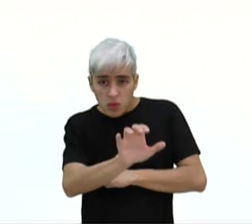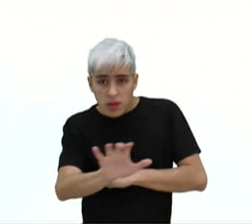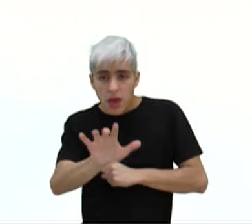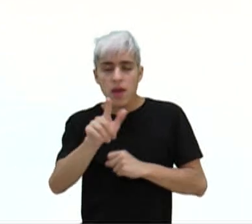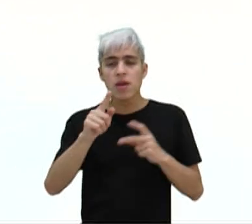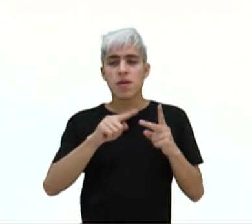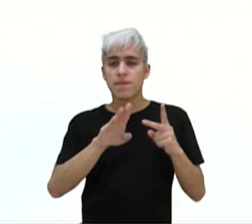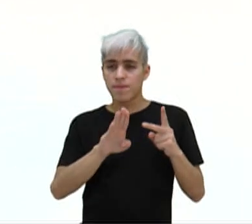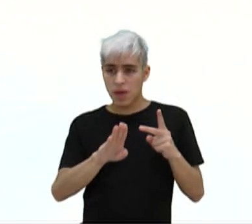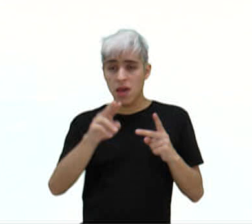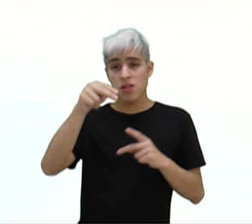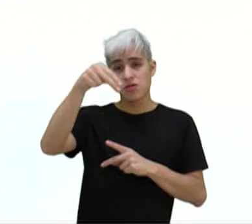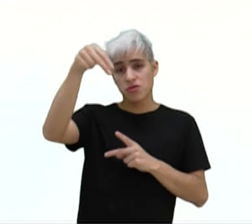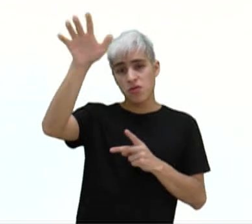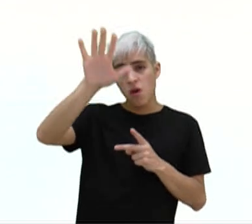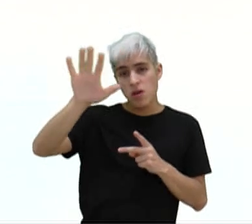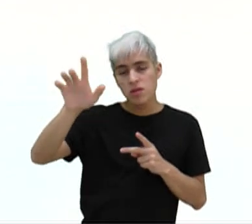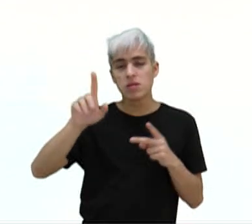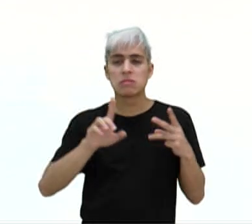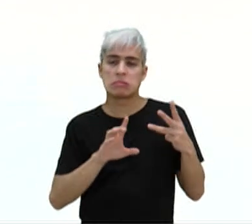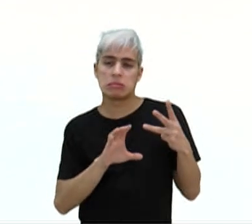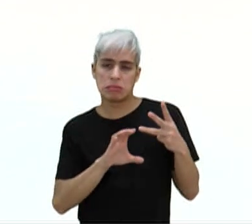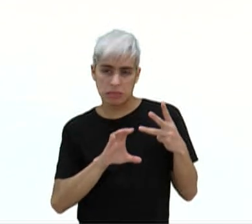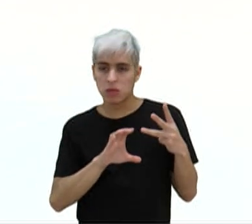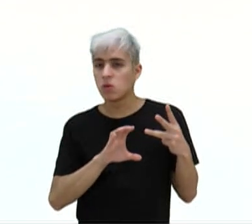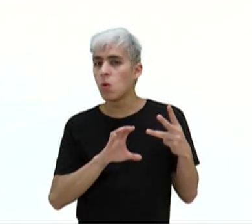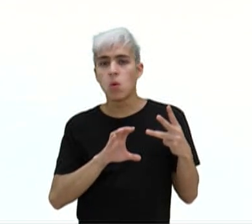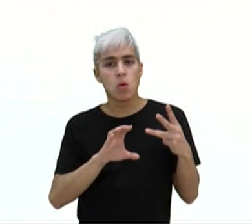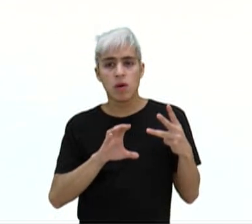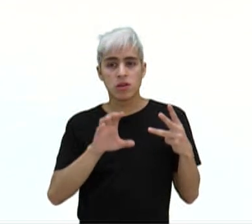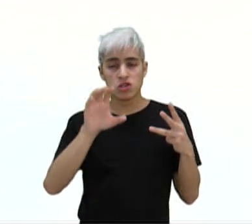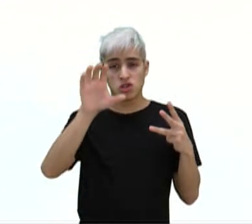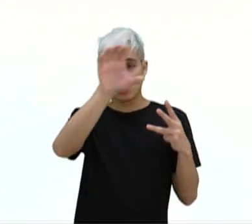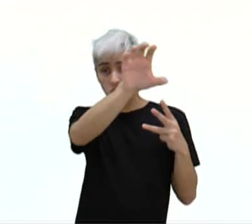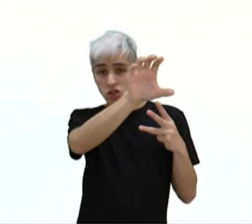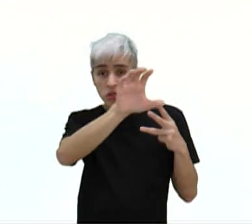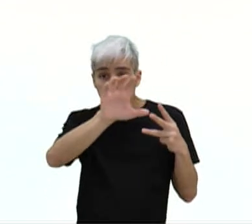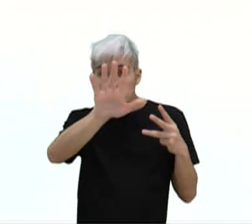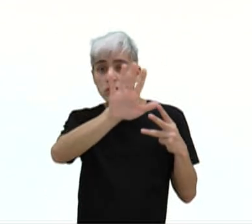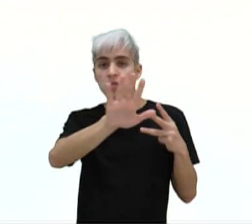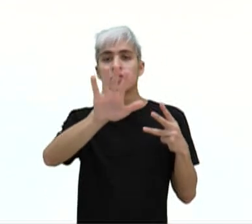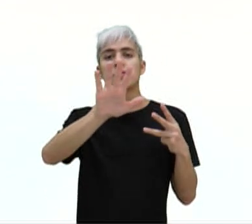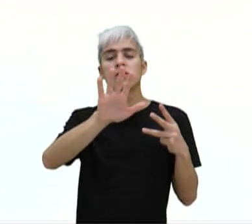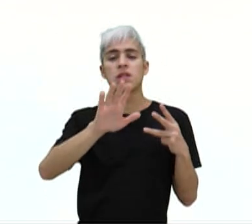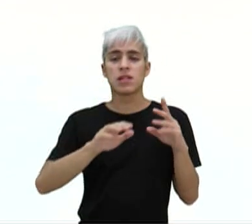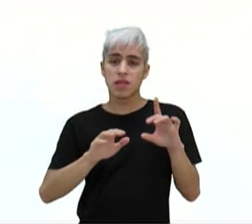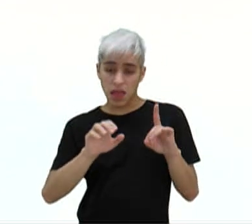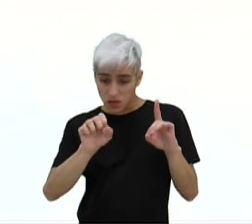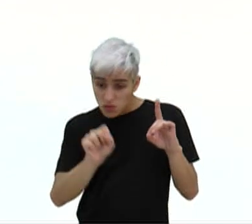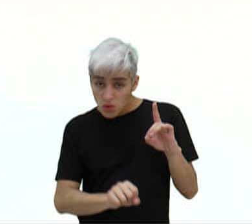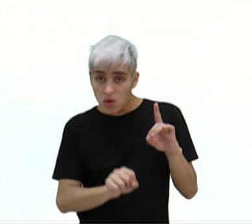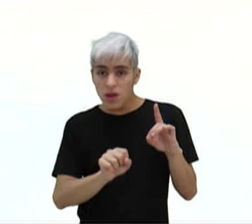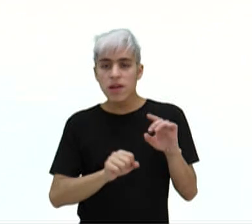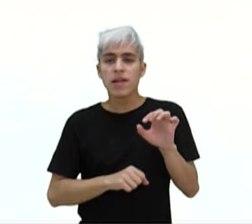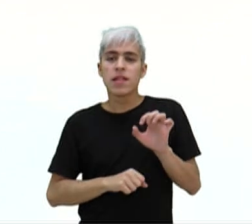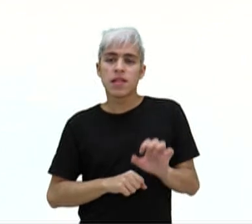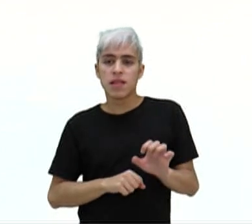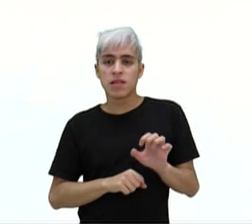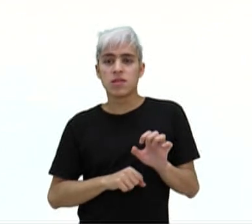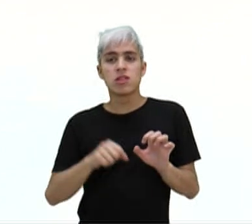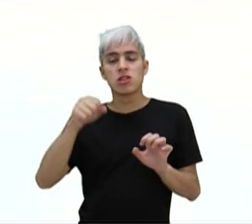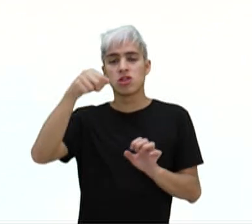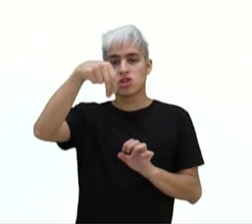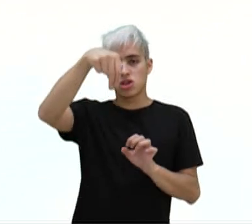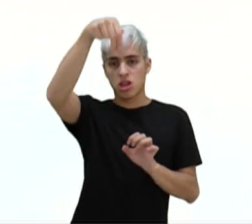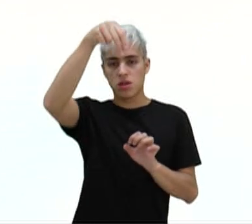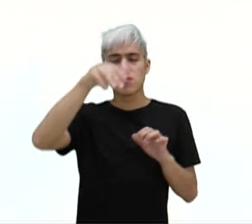letra B, Nordeste, letra C, Centro-Oeste, letra D, Sul, letra E,